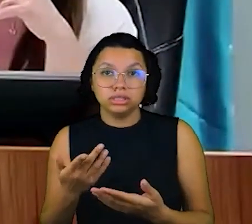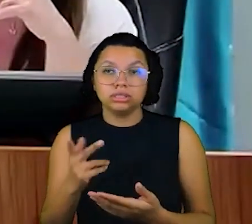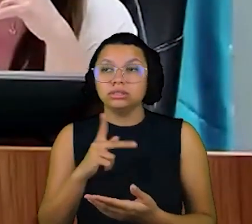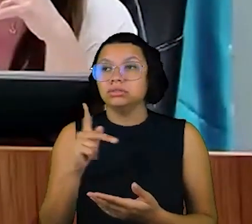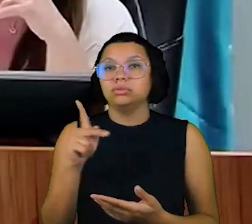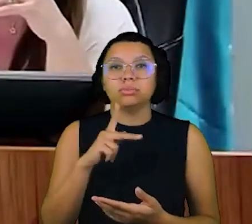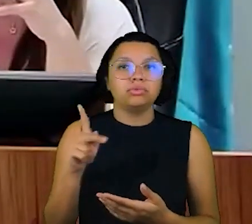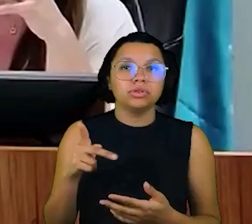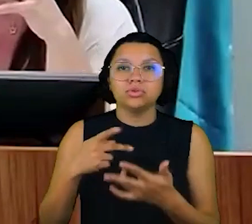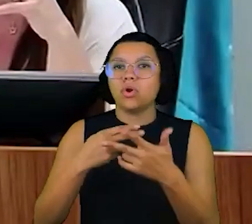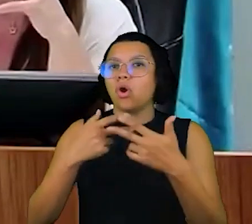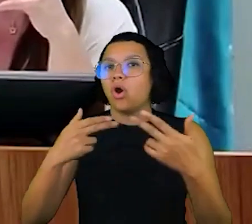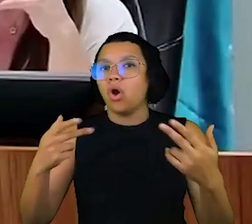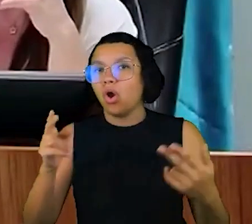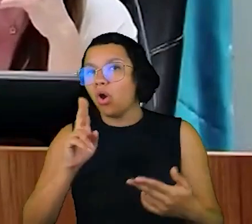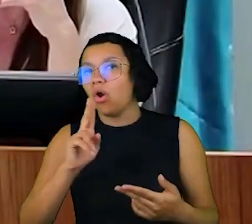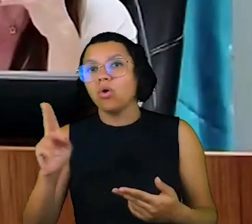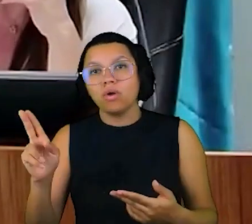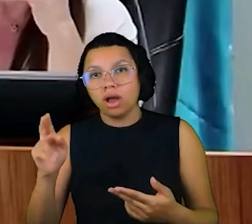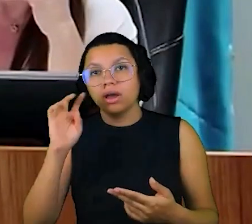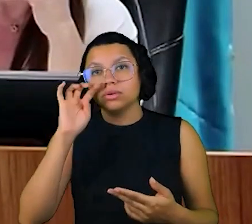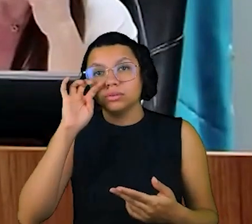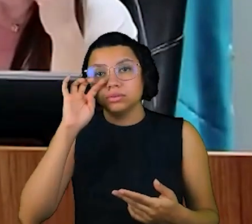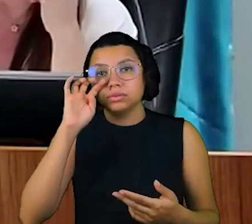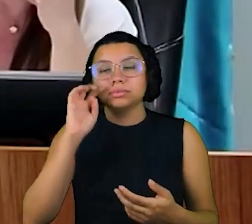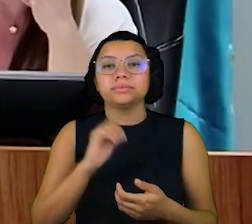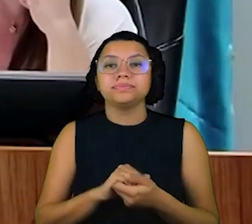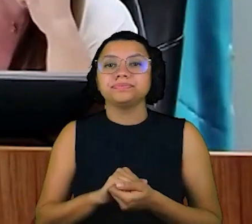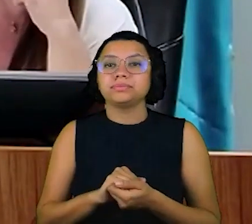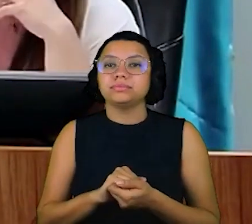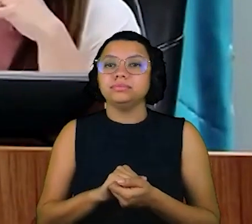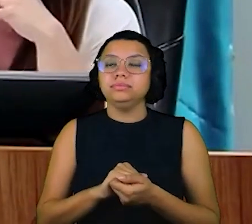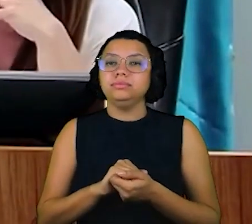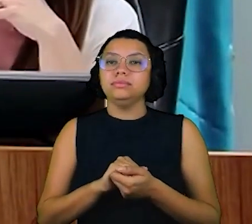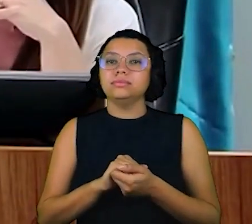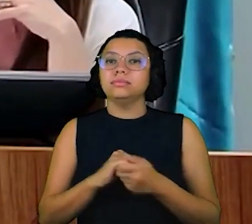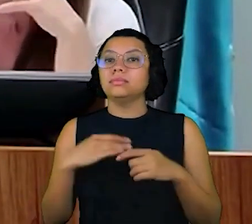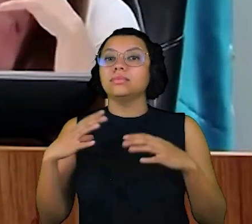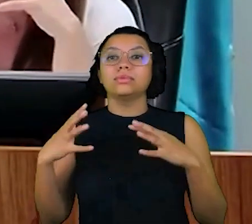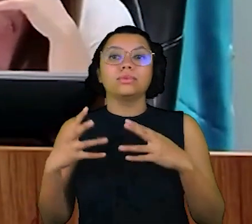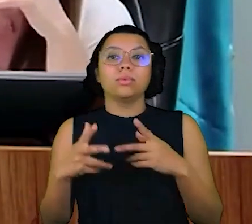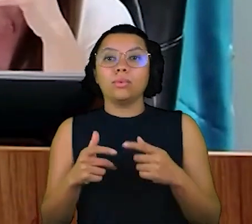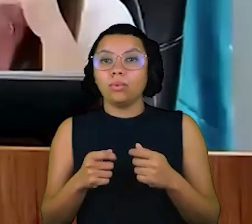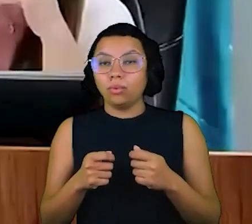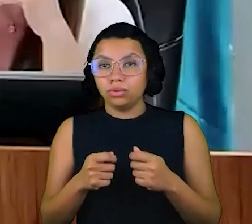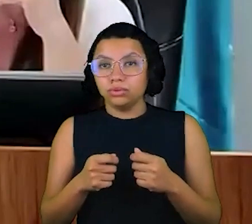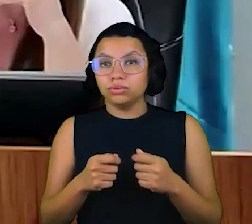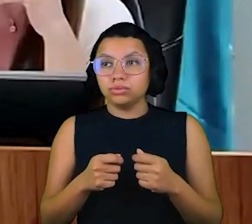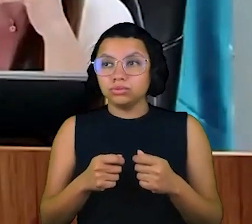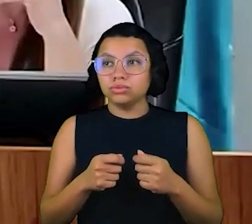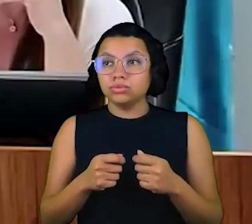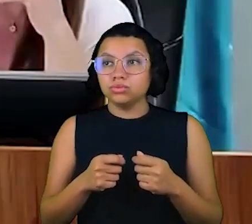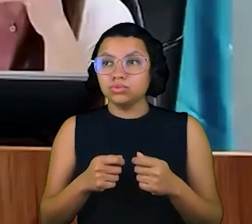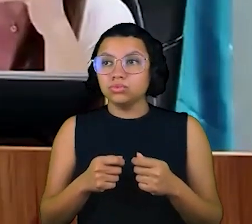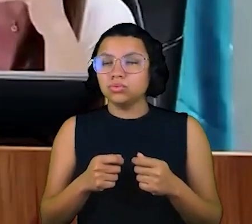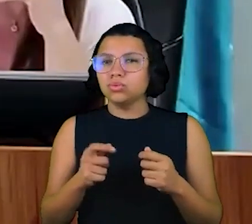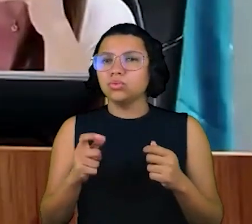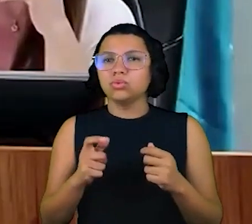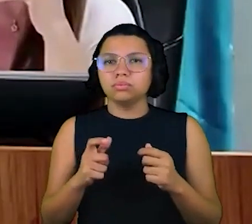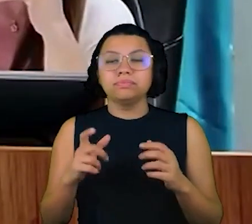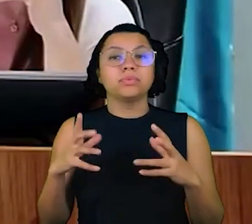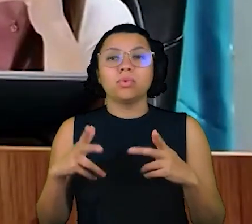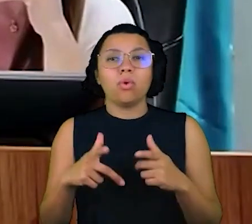Bastos, professor Celso Antônio, professora saudosa Lúcia Figueiredo, todos